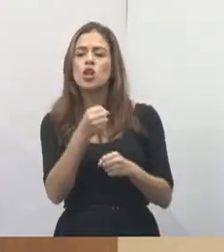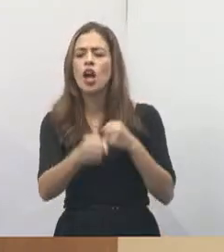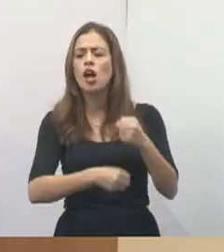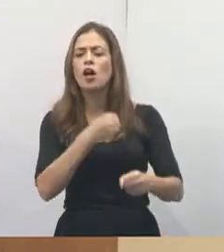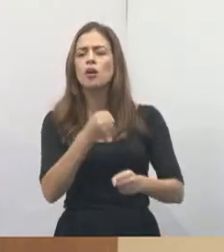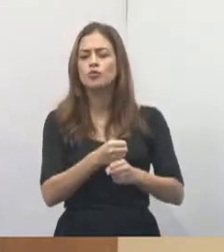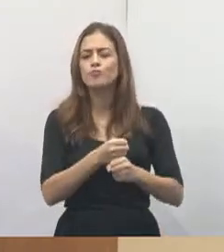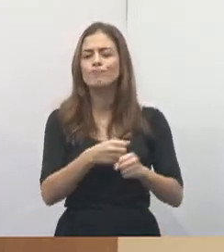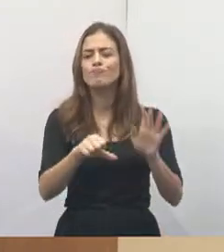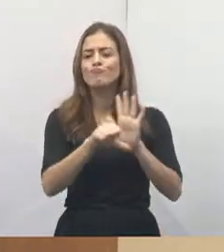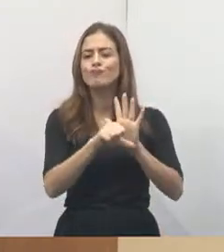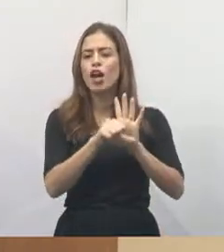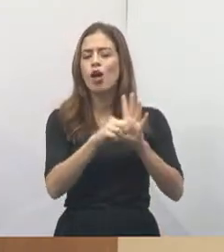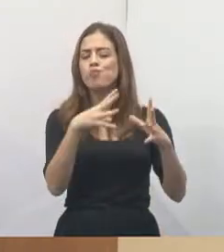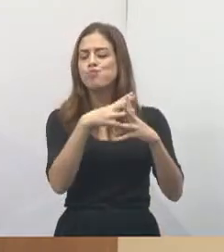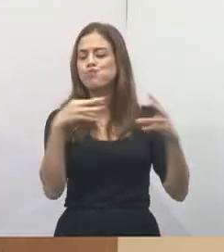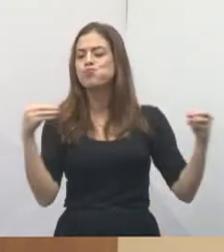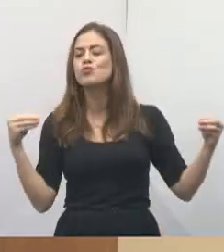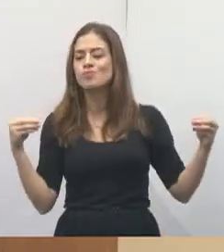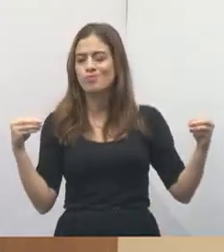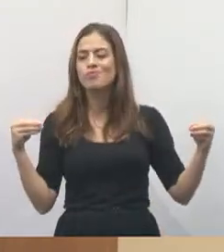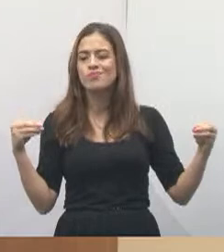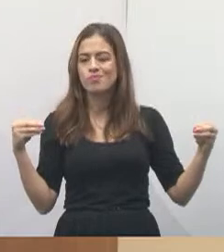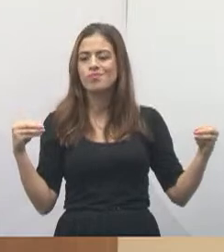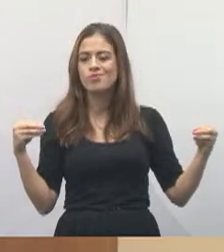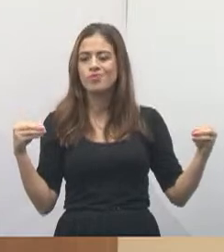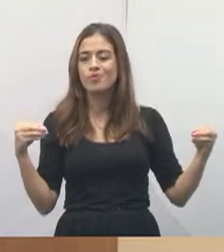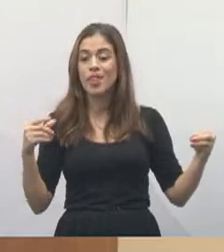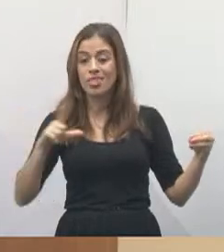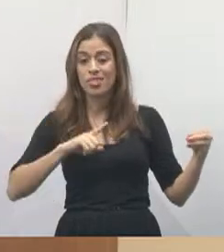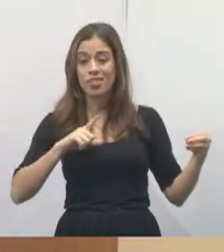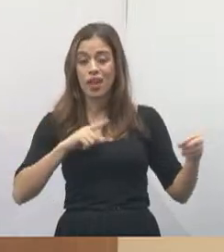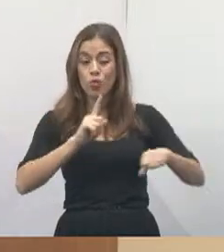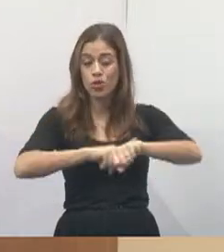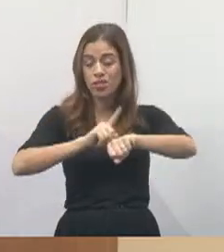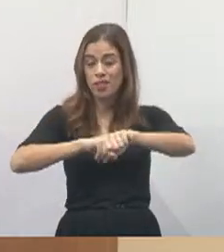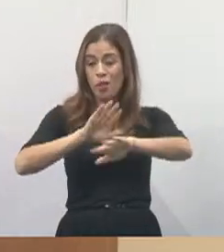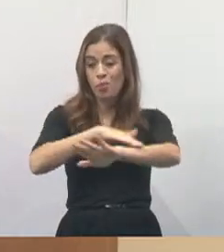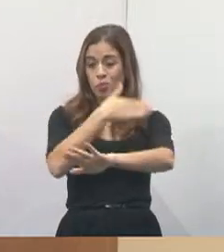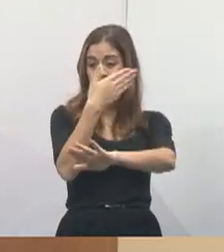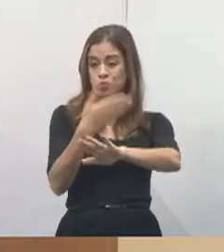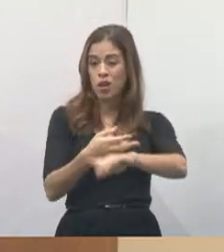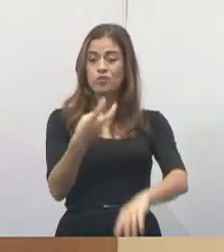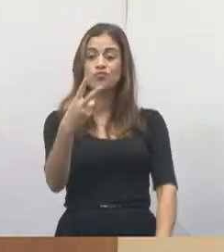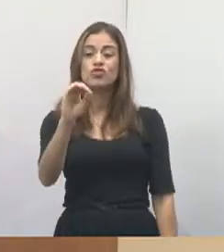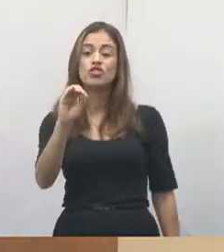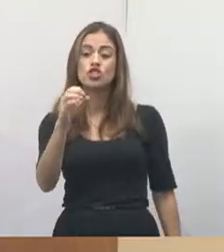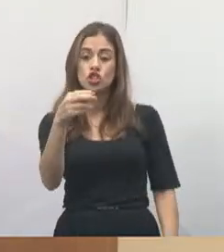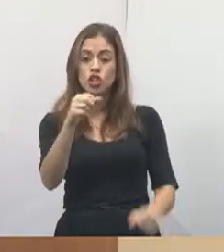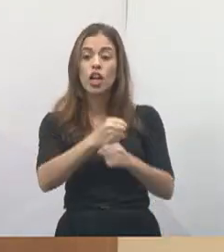até 20 anos para denunciar o seu agressor. Por fim,